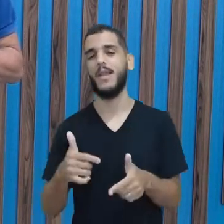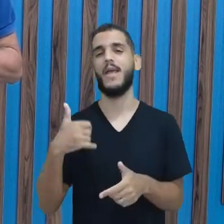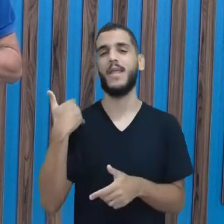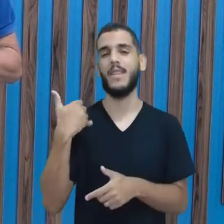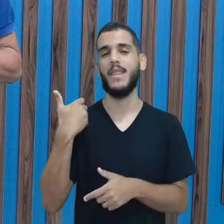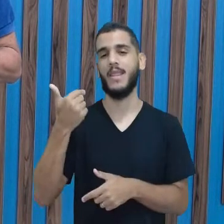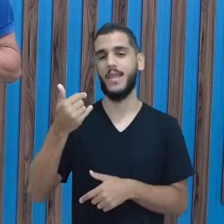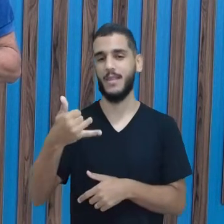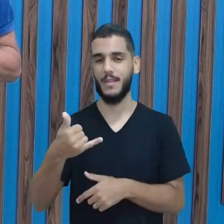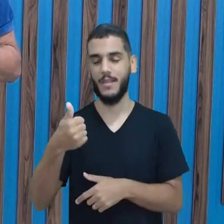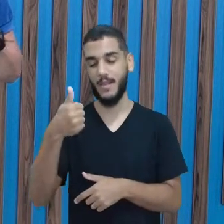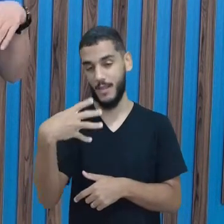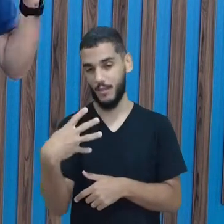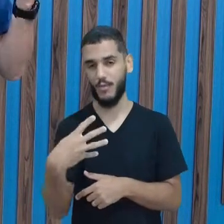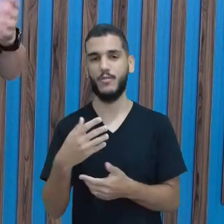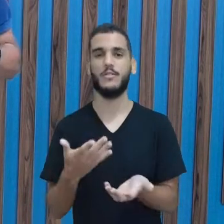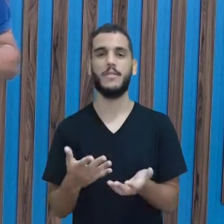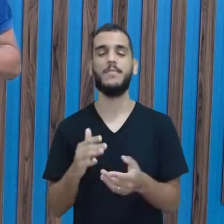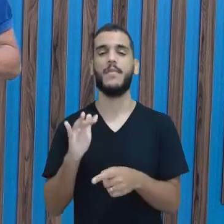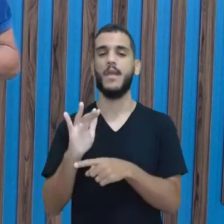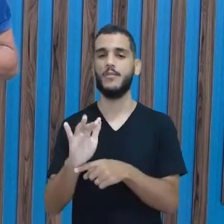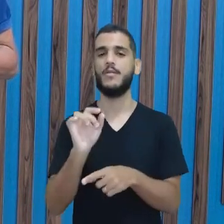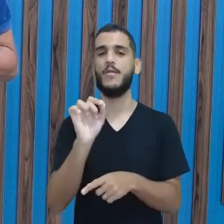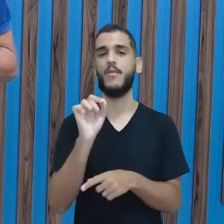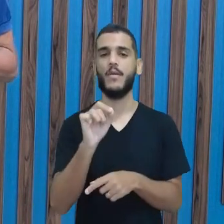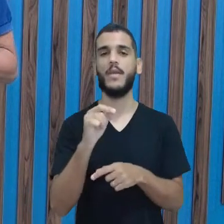escritório. Né? Isso nos anos 80.